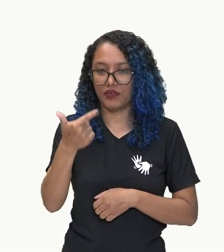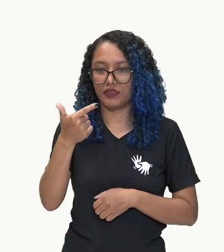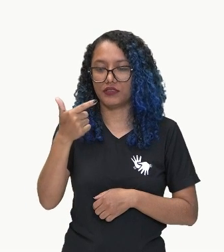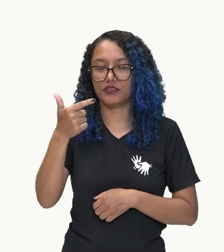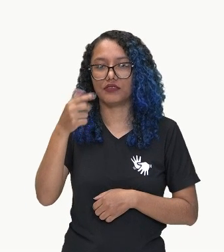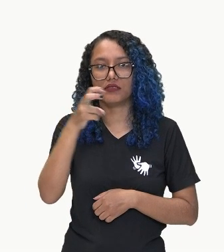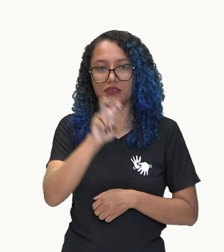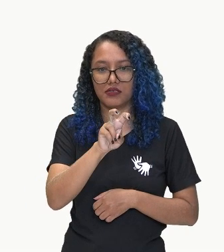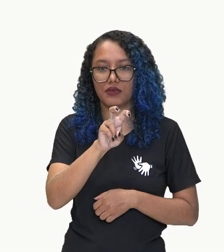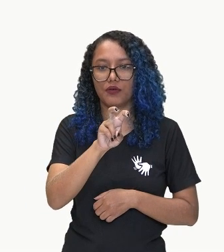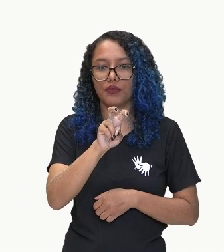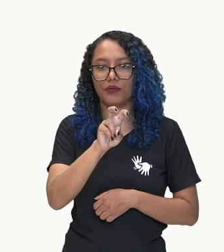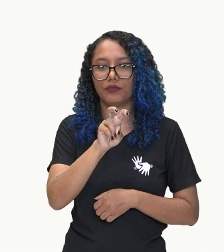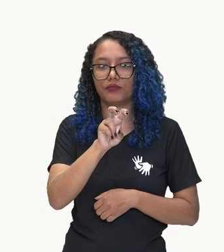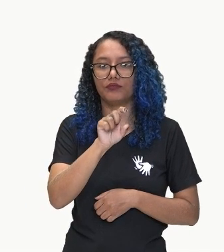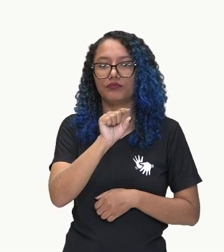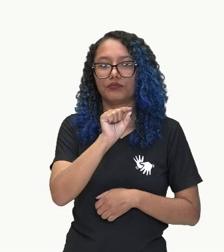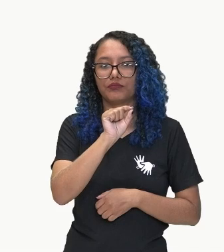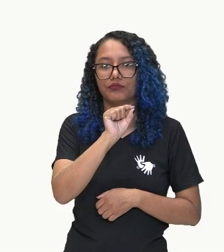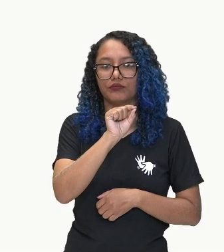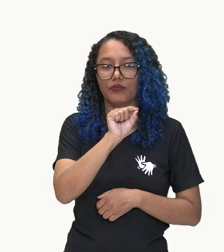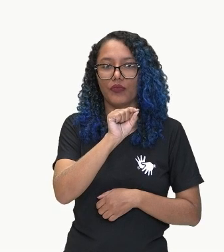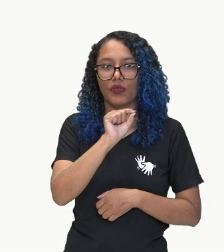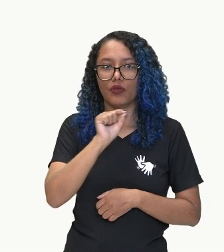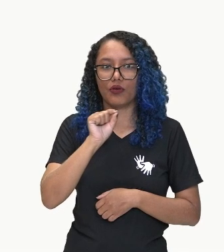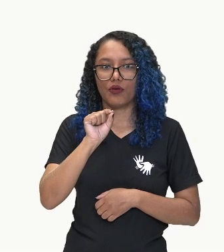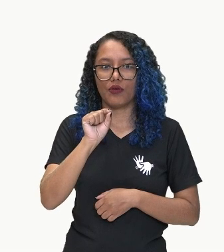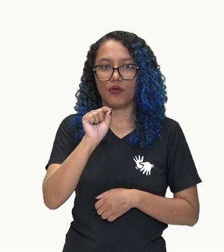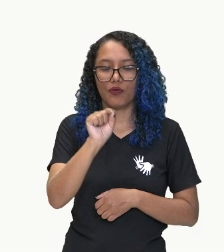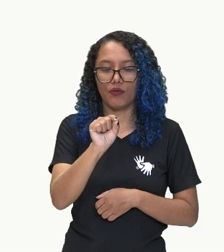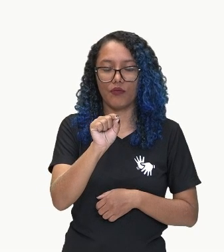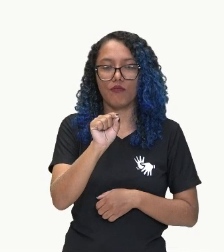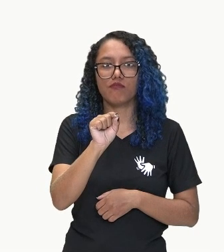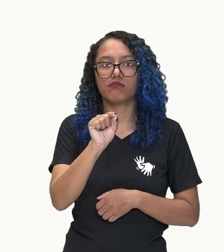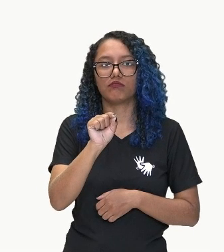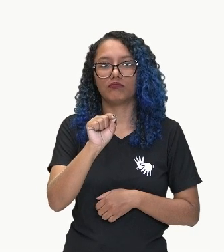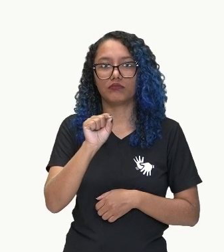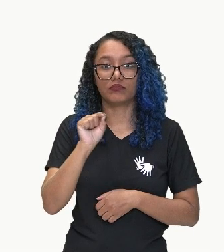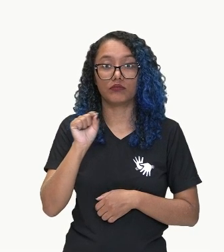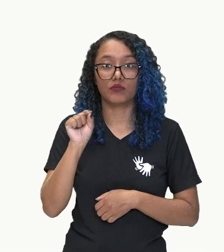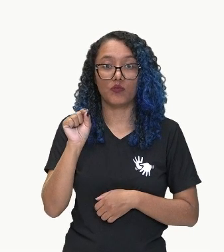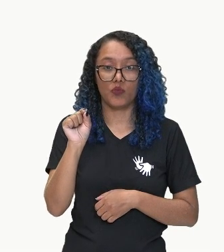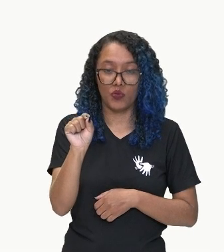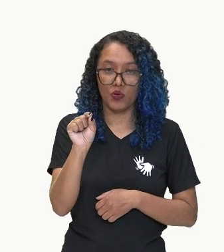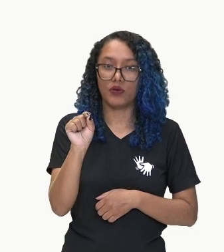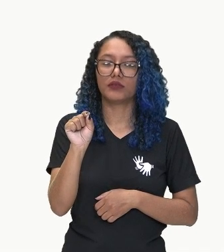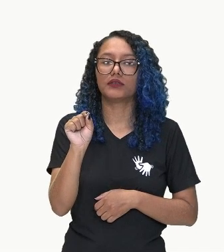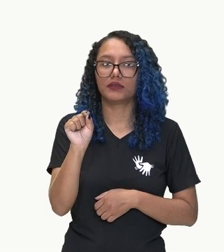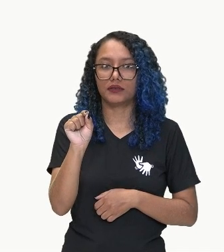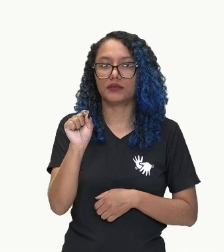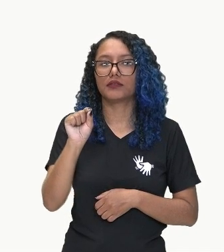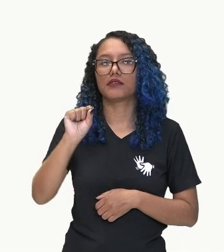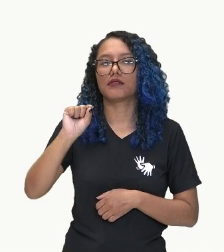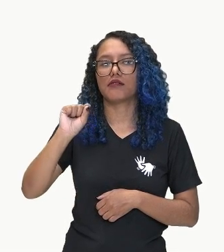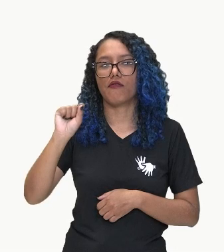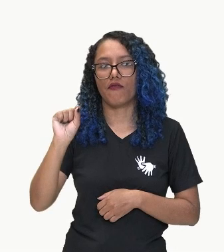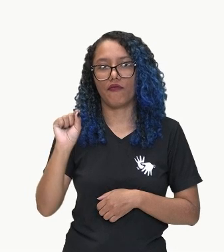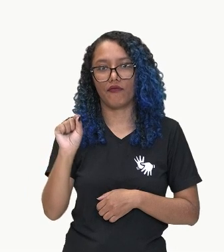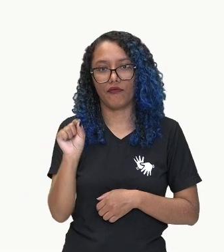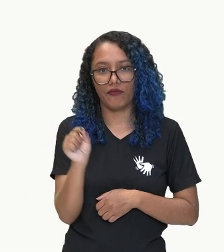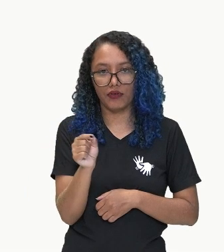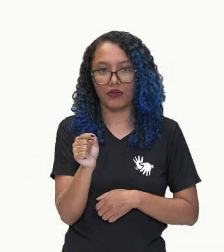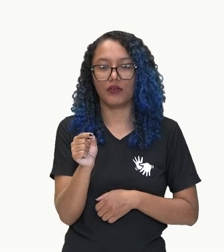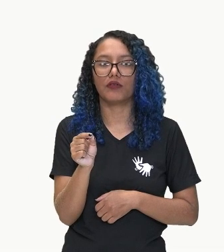considere da direita para a esquerda. 2 números após a vírgula, 2 casas decimais, 1,